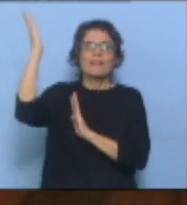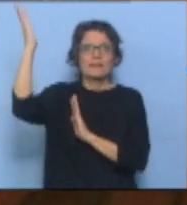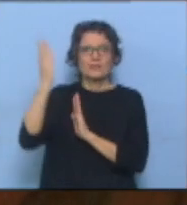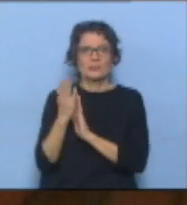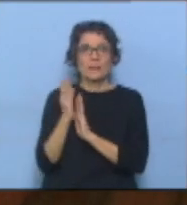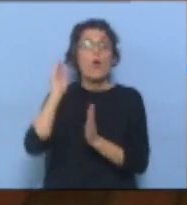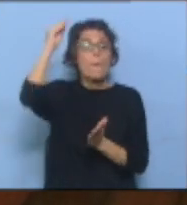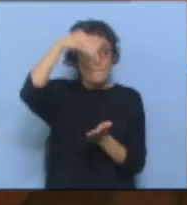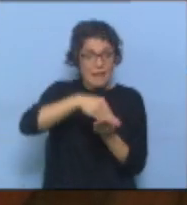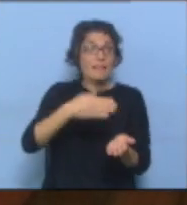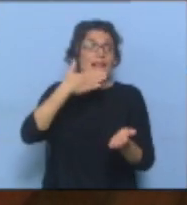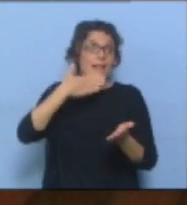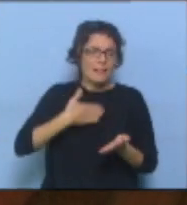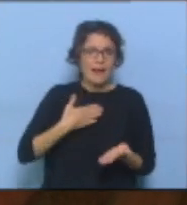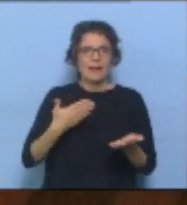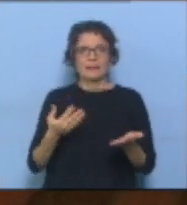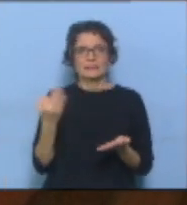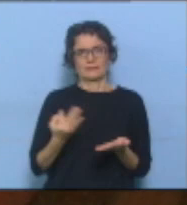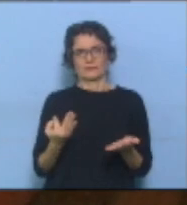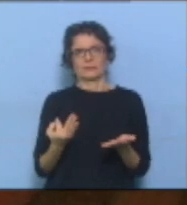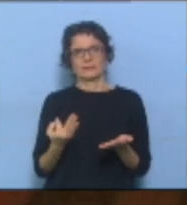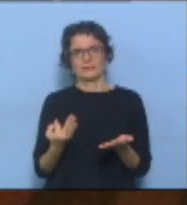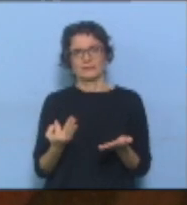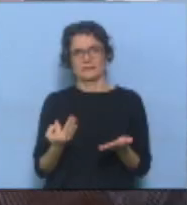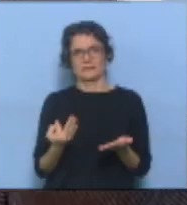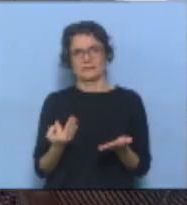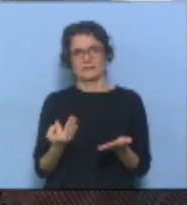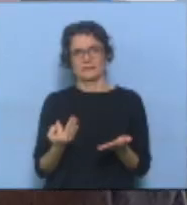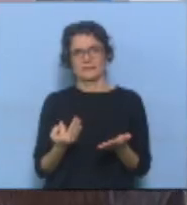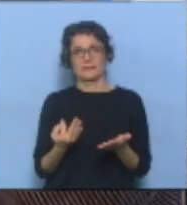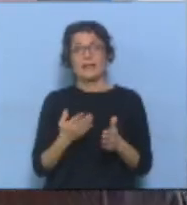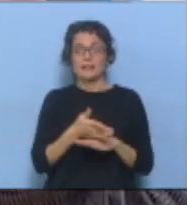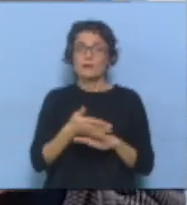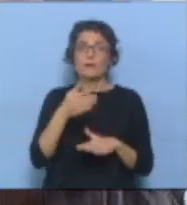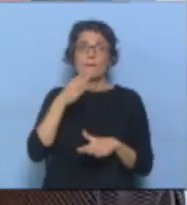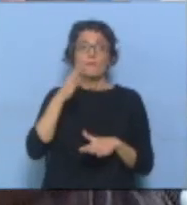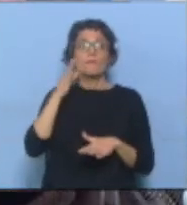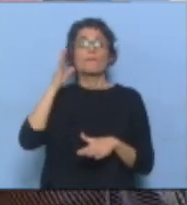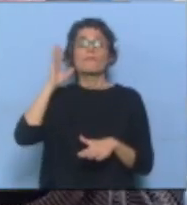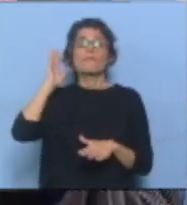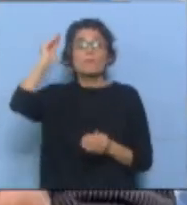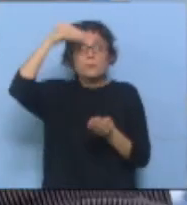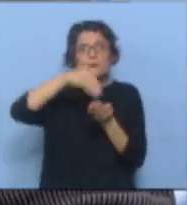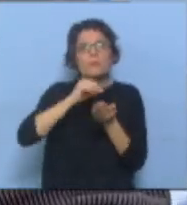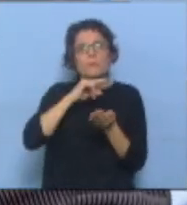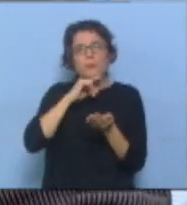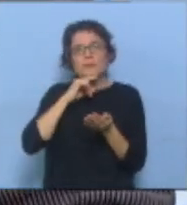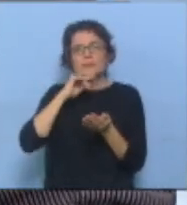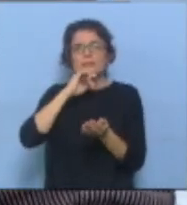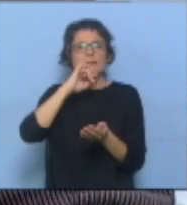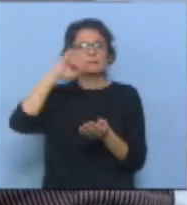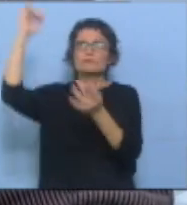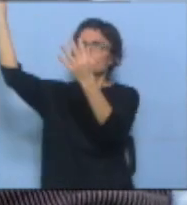batizado, ficou, e repete isso várias vezes, no capítulo 4, né? Ficou, entre aspas, cheio do Espírito Santo.